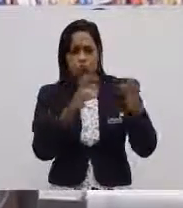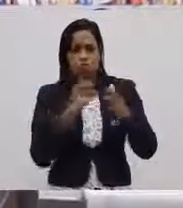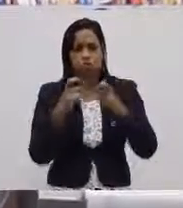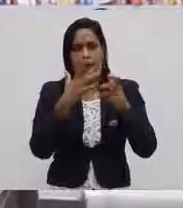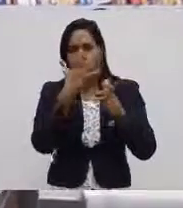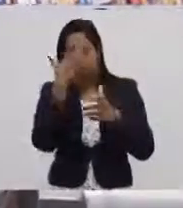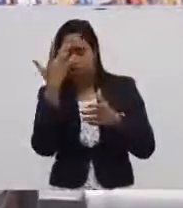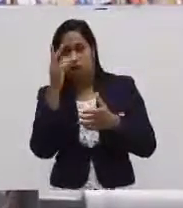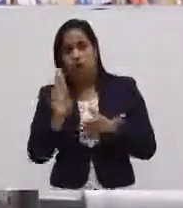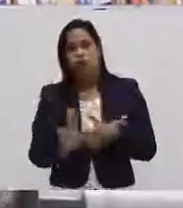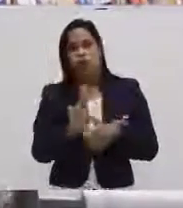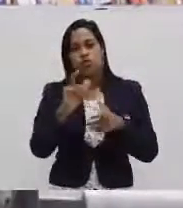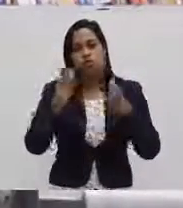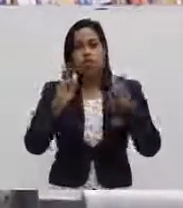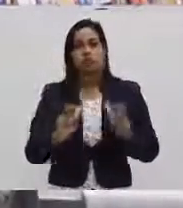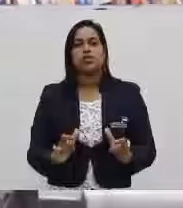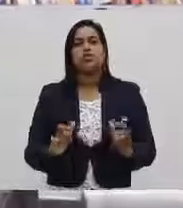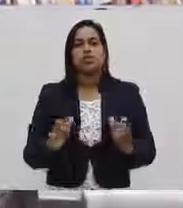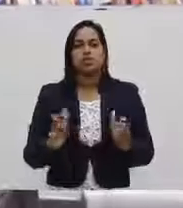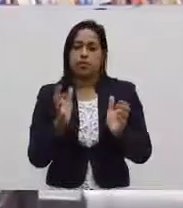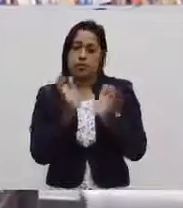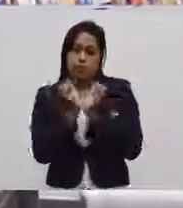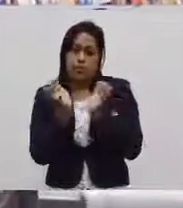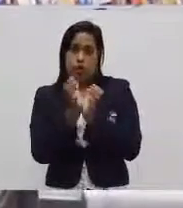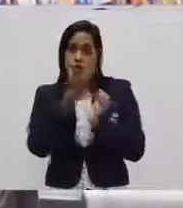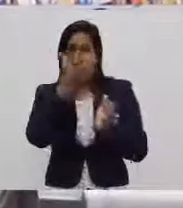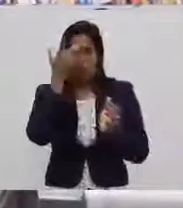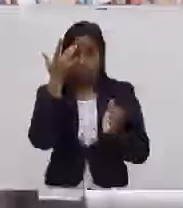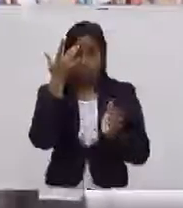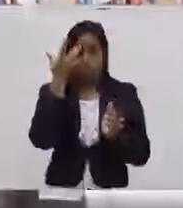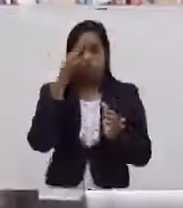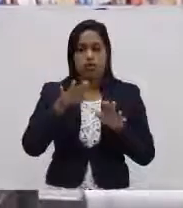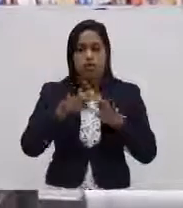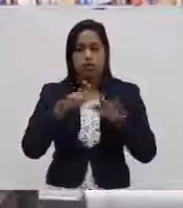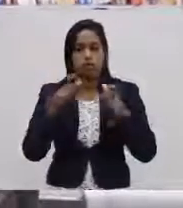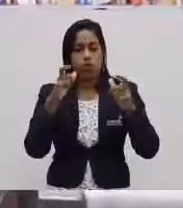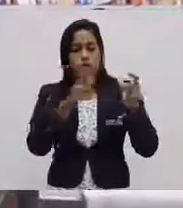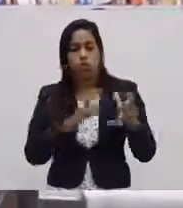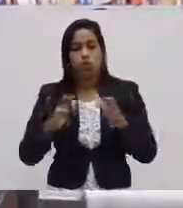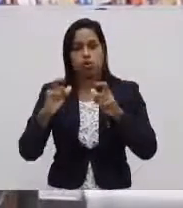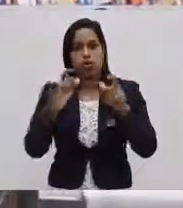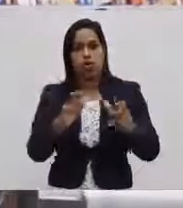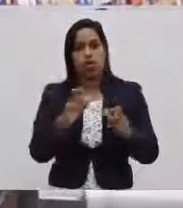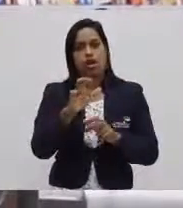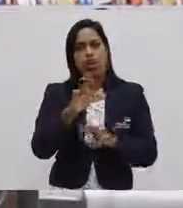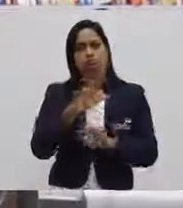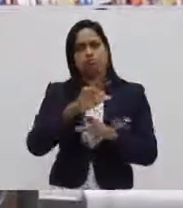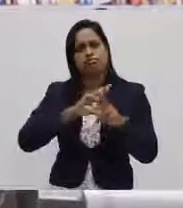como pessoa, como uma equipe de pessoas, como um balcão, uma máquina, etc.